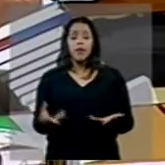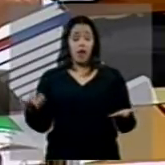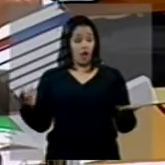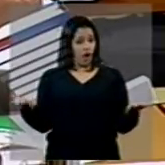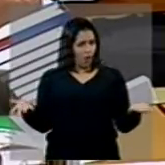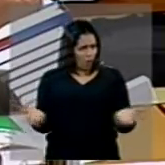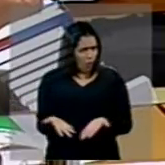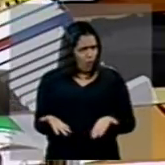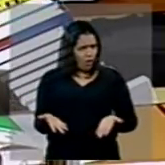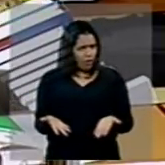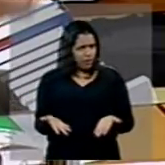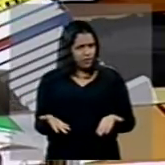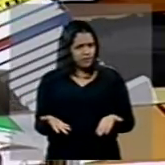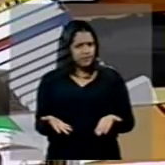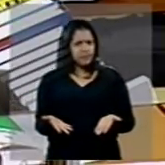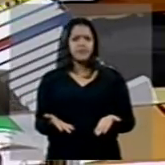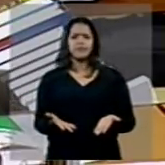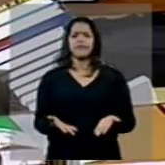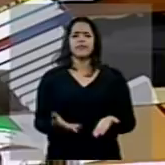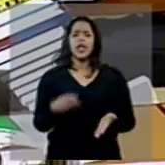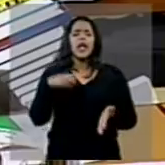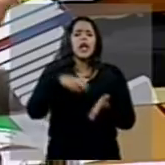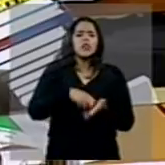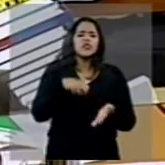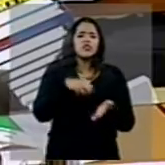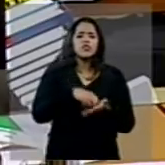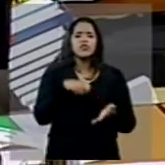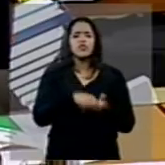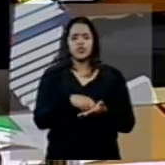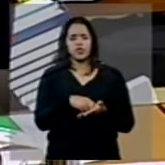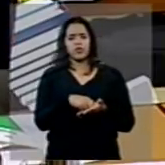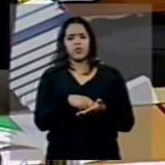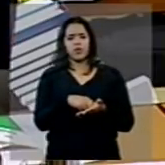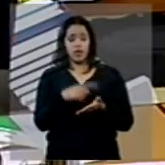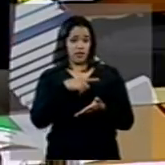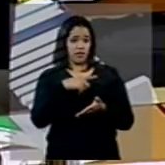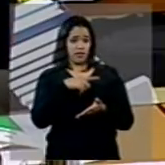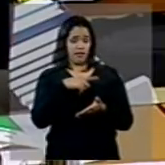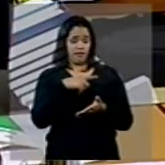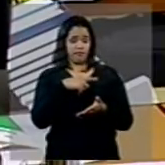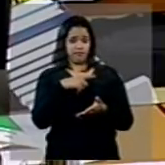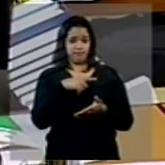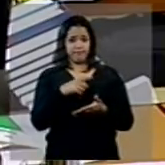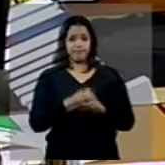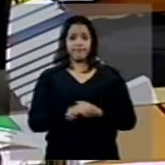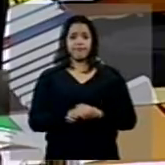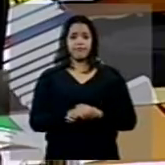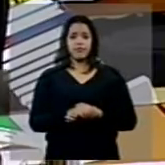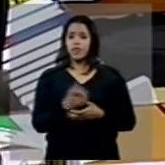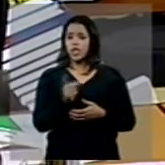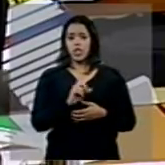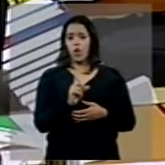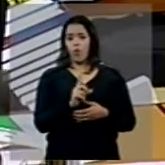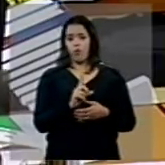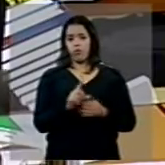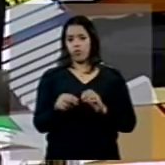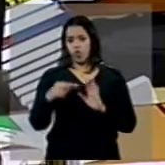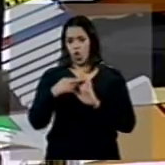potencializando a sanção imposta administrativamente, não por norma